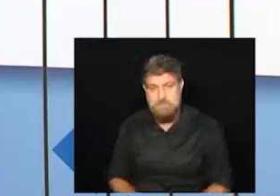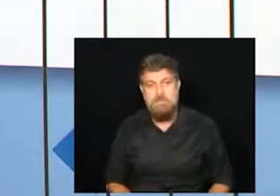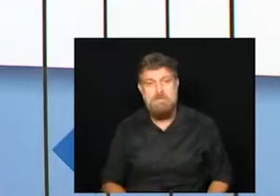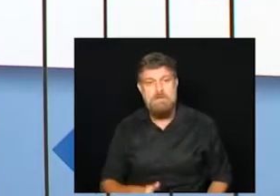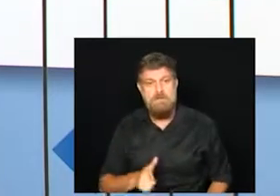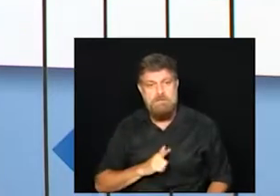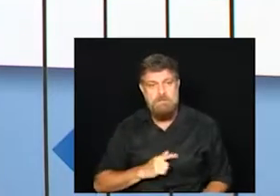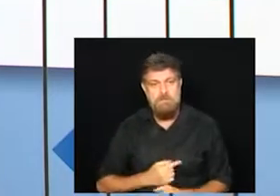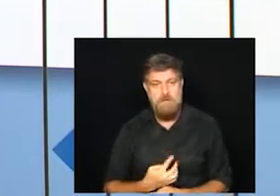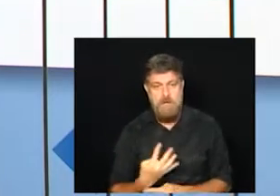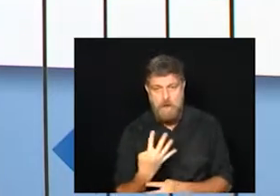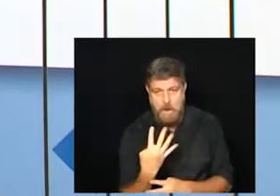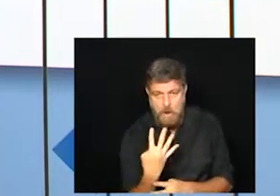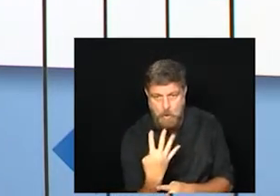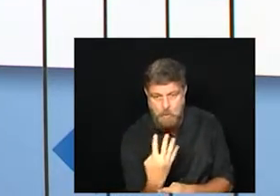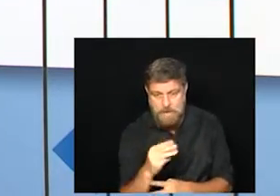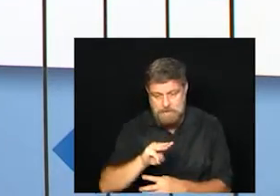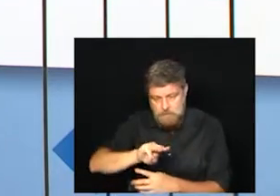Paulo, nós temos